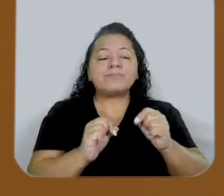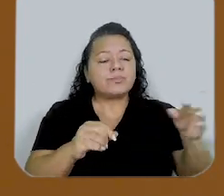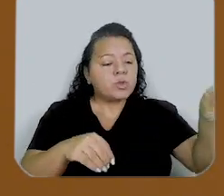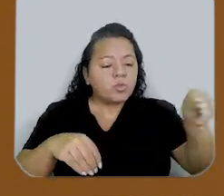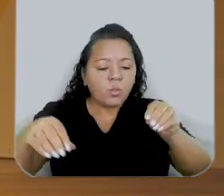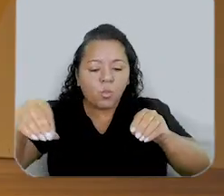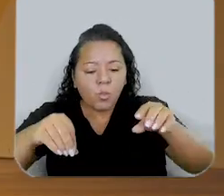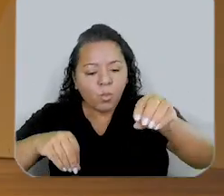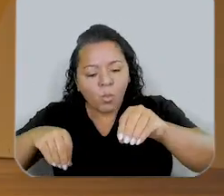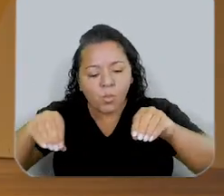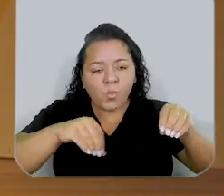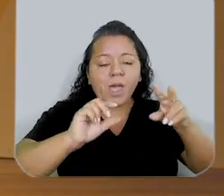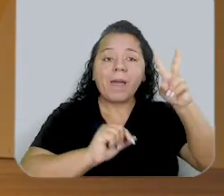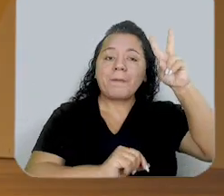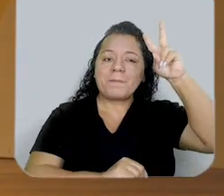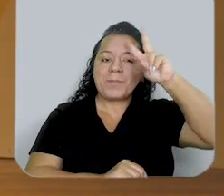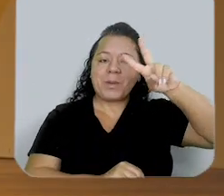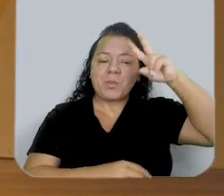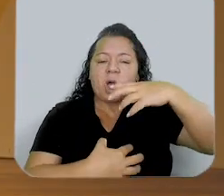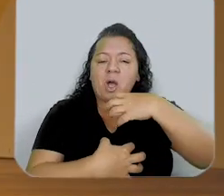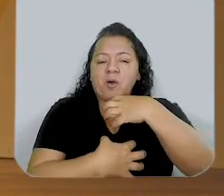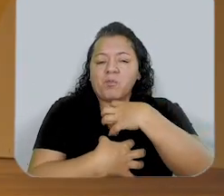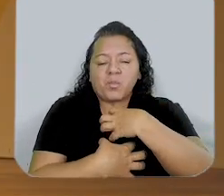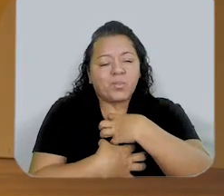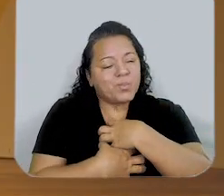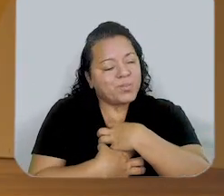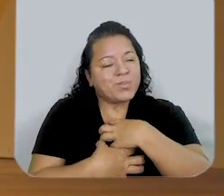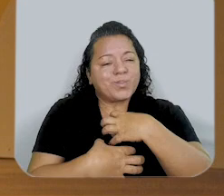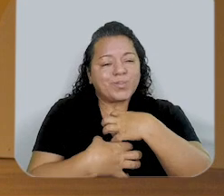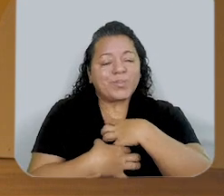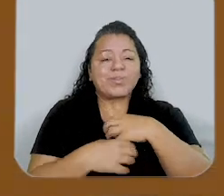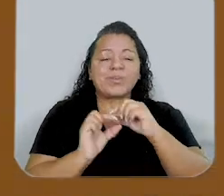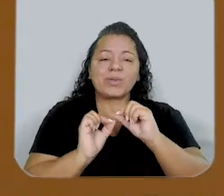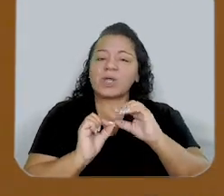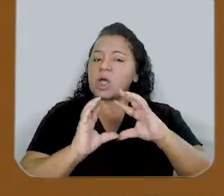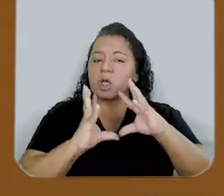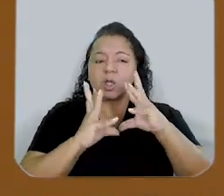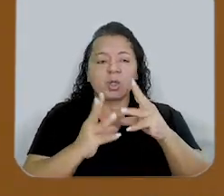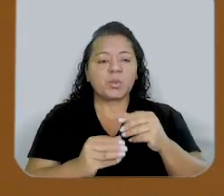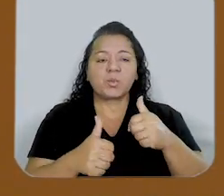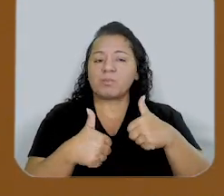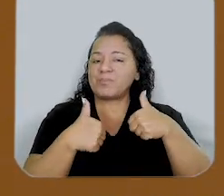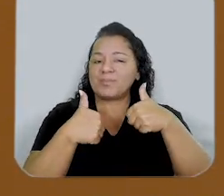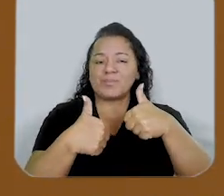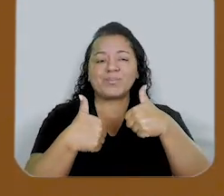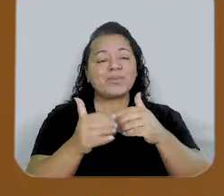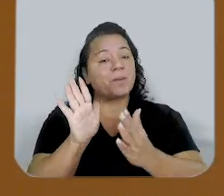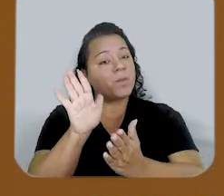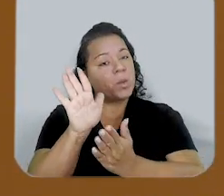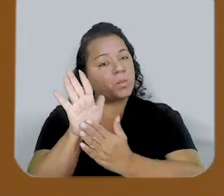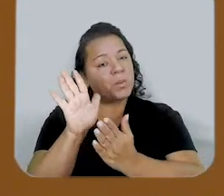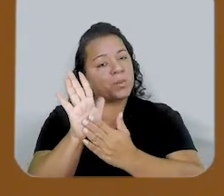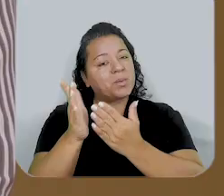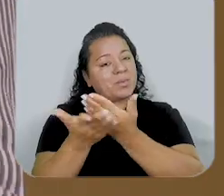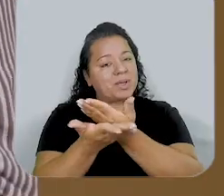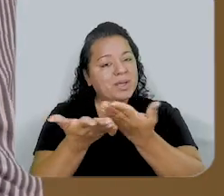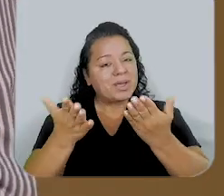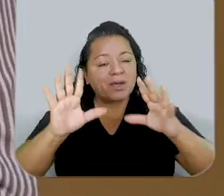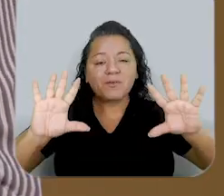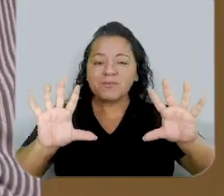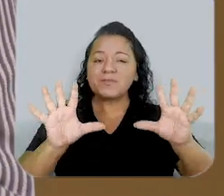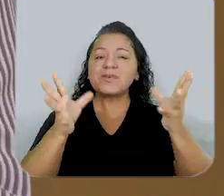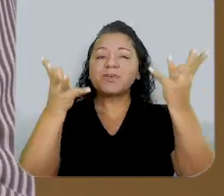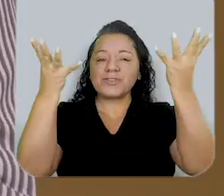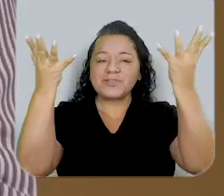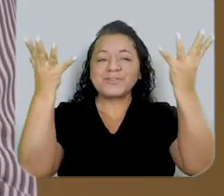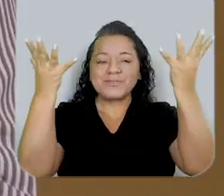prato. É pura memória, afetividade, acho que tem tudo a ver também com o que a gente propõe aqui no festival. É uma